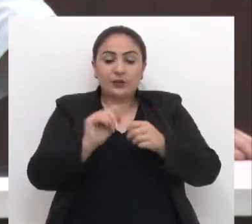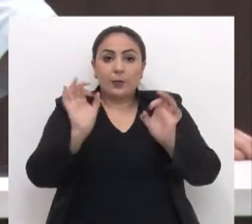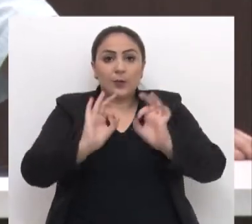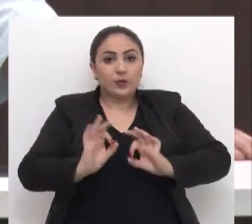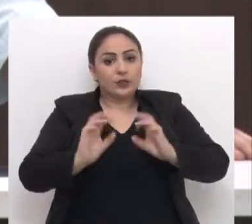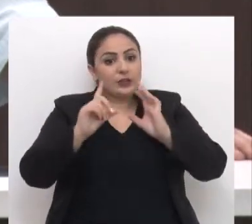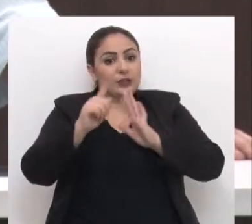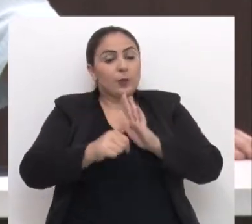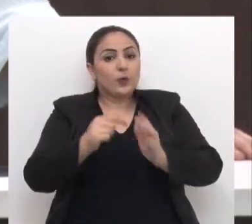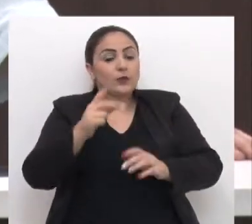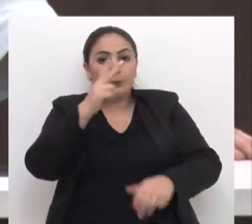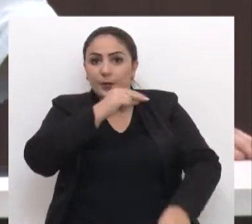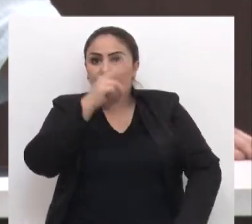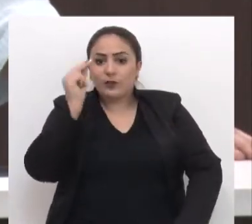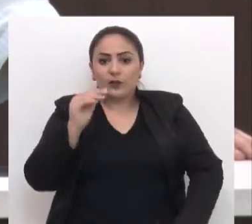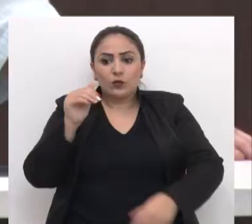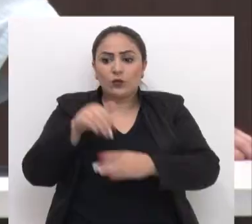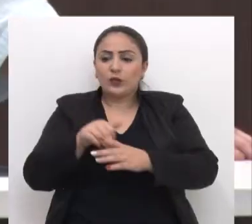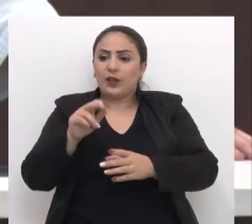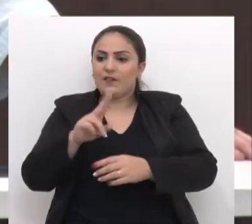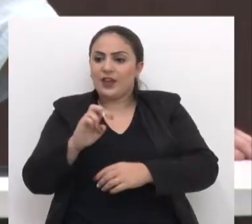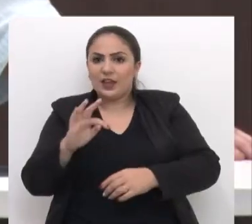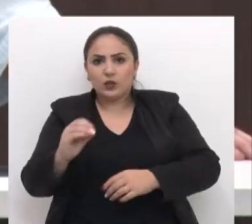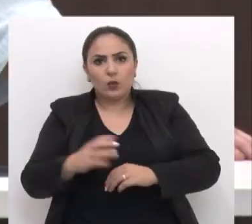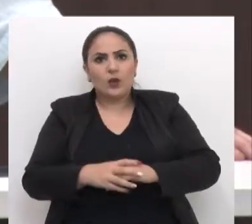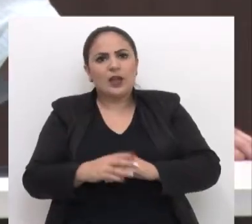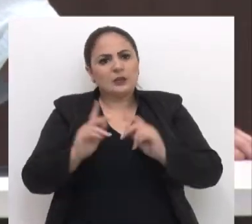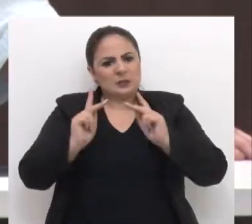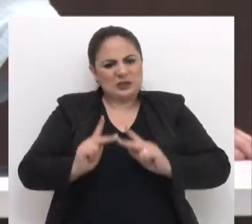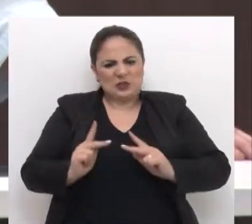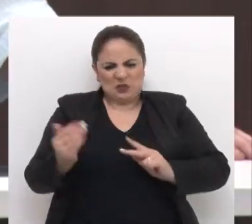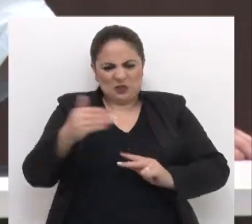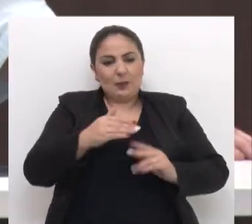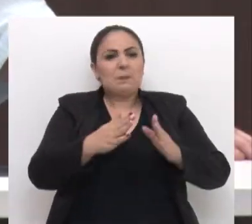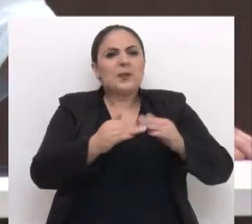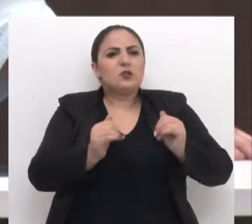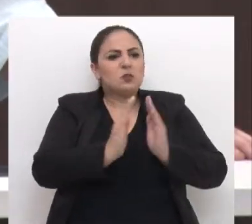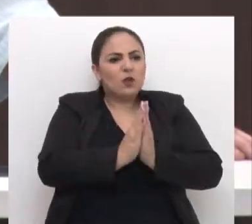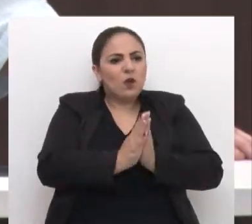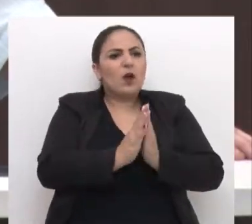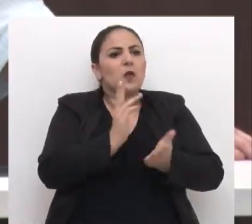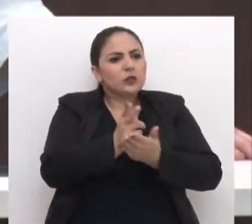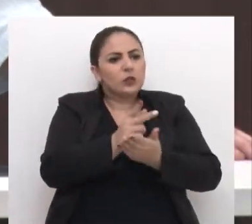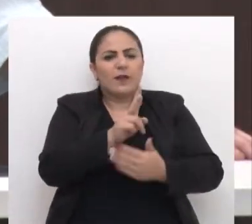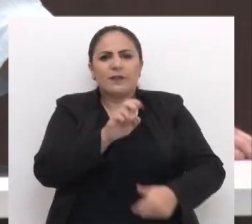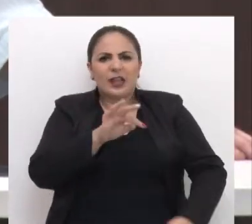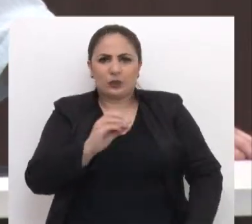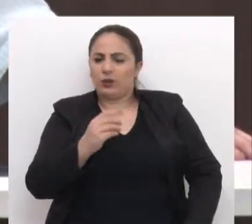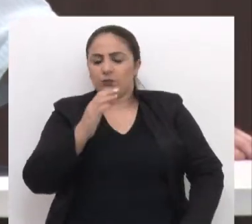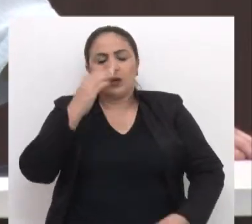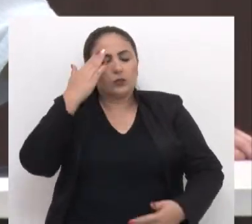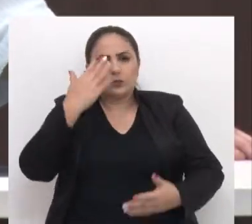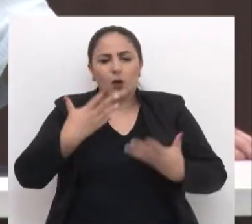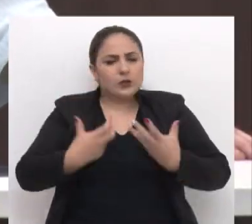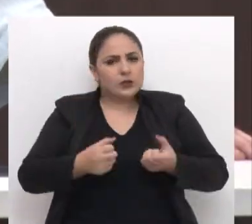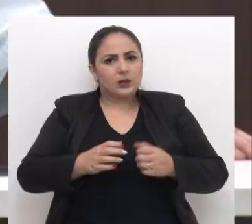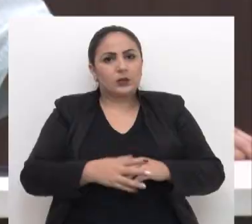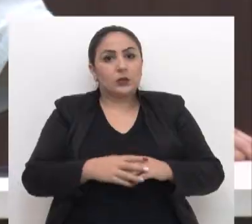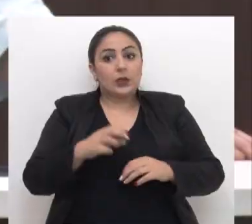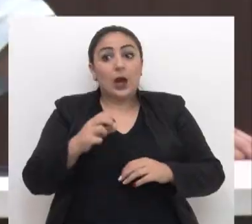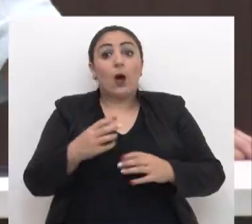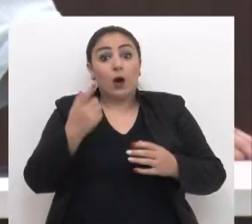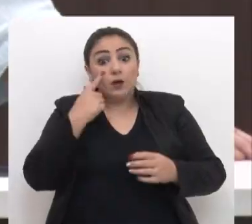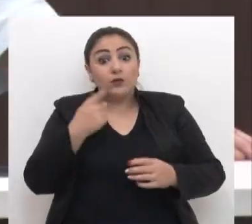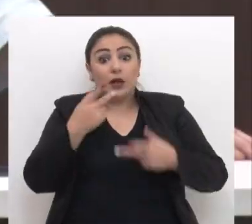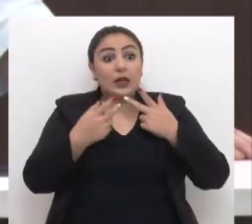fazer um projeto, depois o prefeito veta e as pessoas vêm aqui pedir o veto. Eu não admito isso, viu? Pelo menos então disser